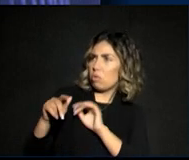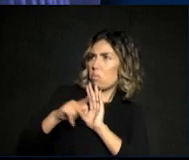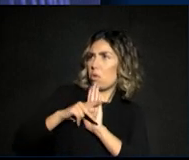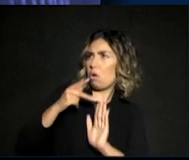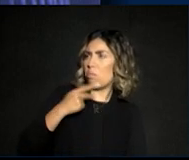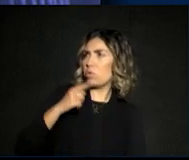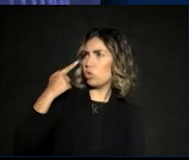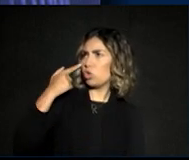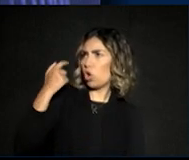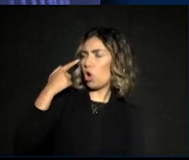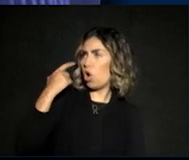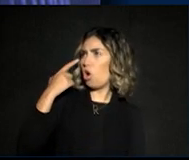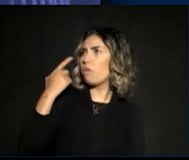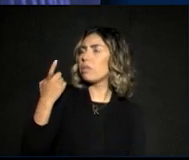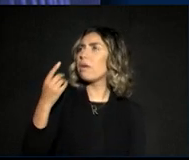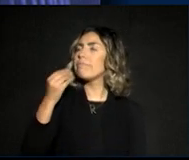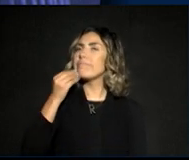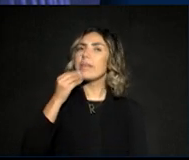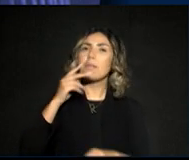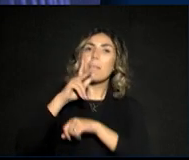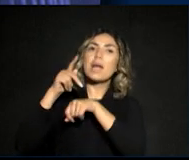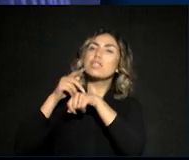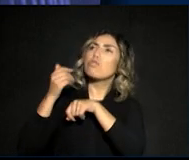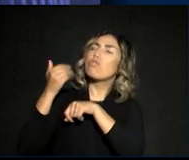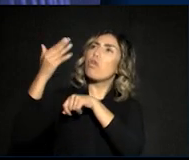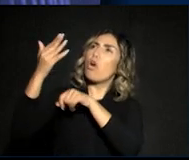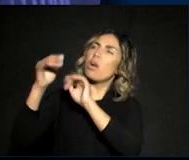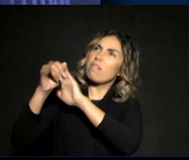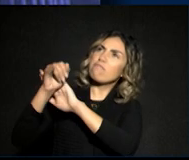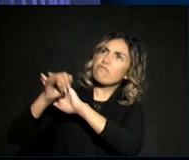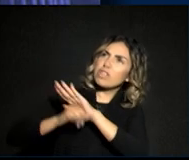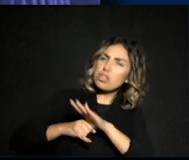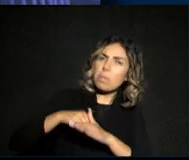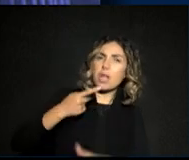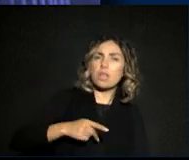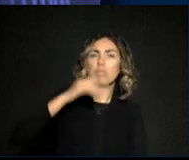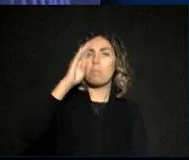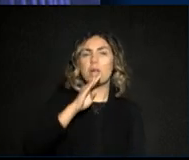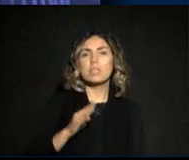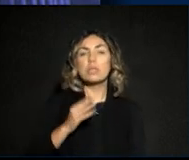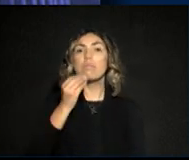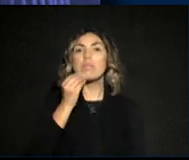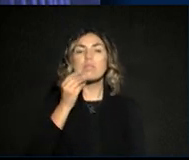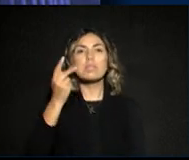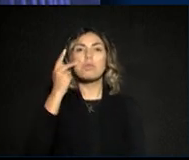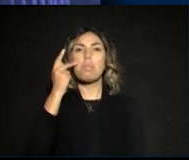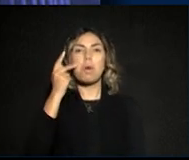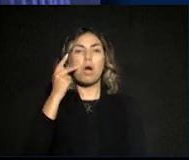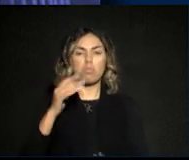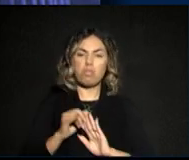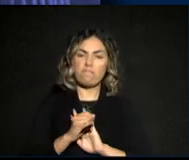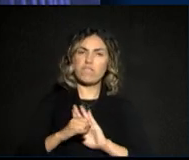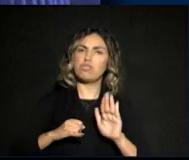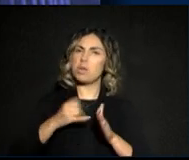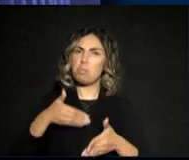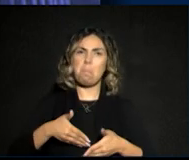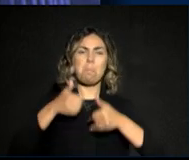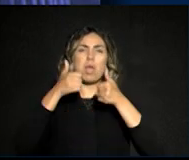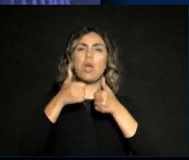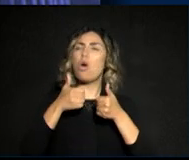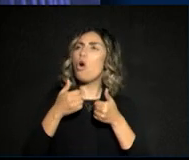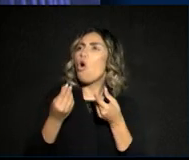de trazer em investimentos estrangeiros no Brasil transformar São Paulo no melhor lugar para se investir